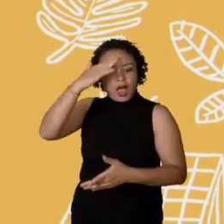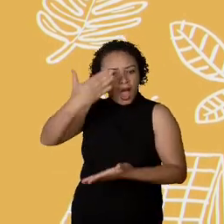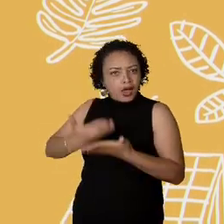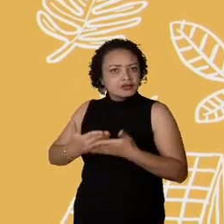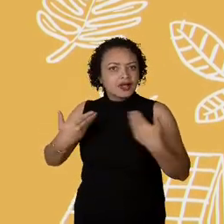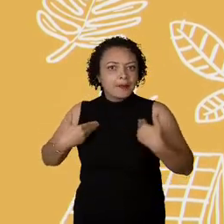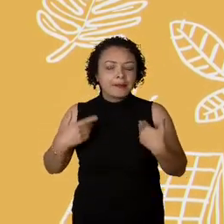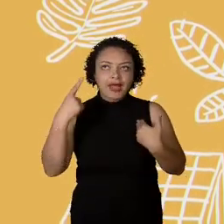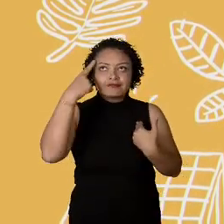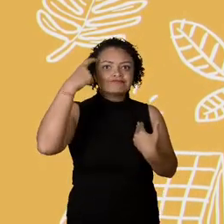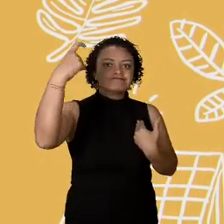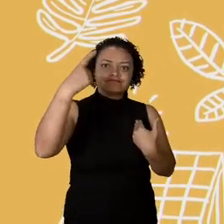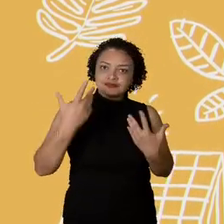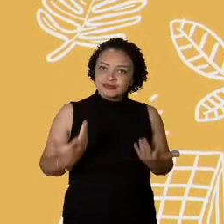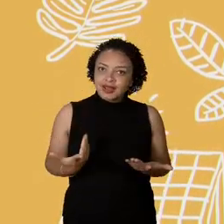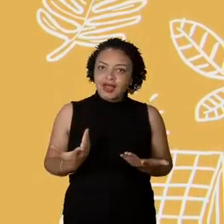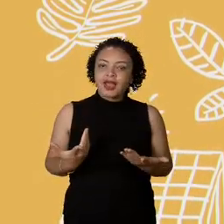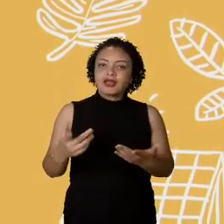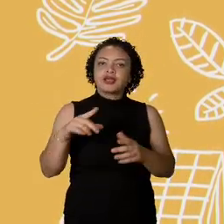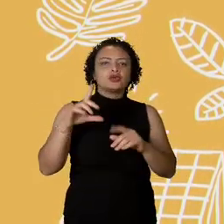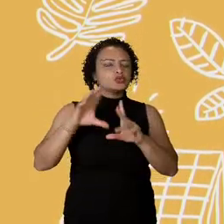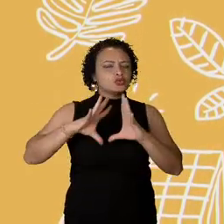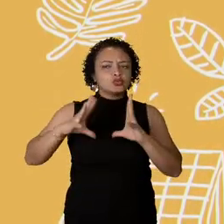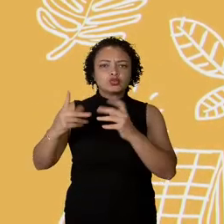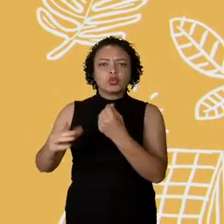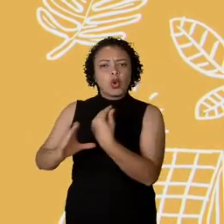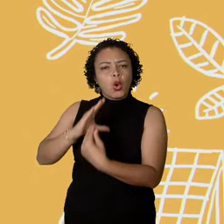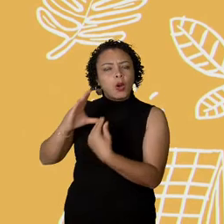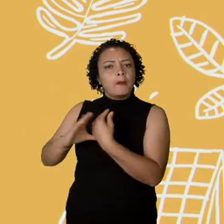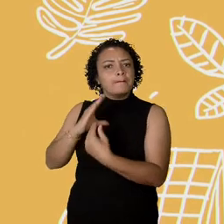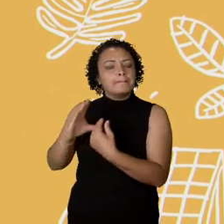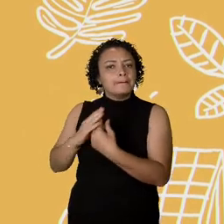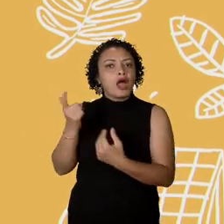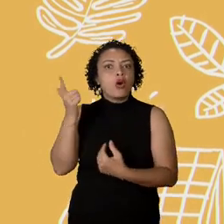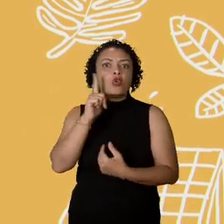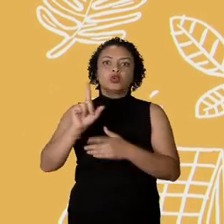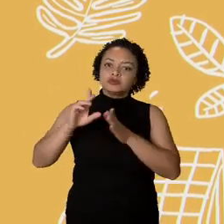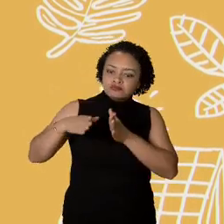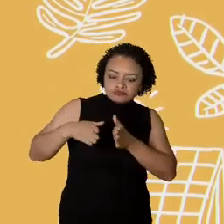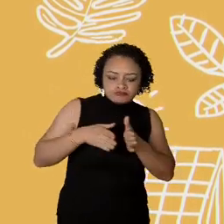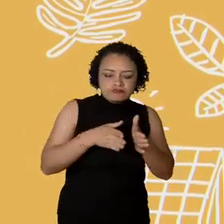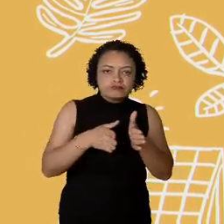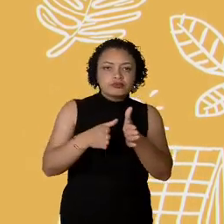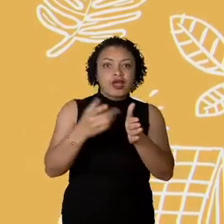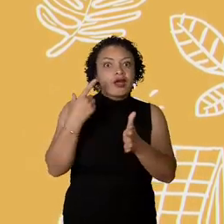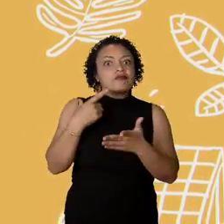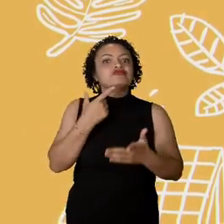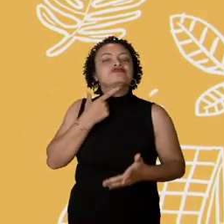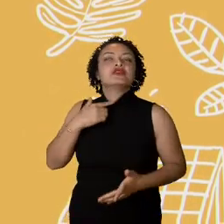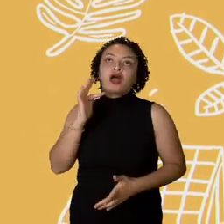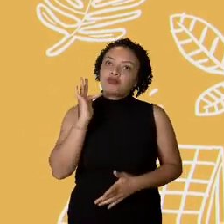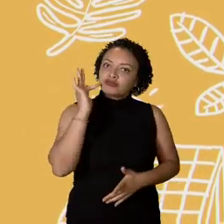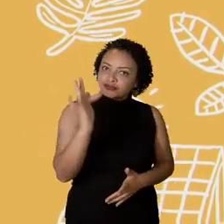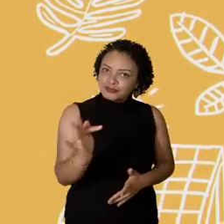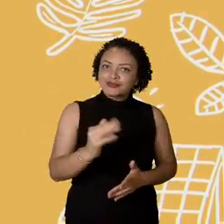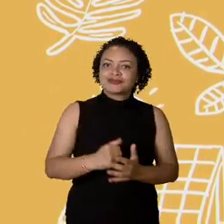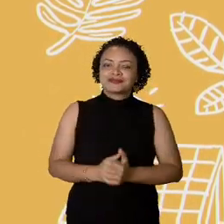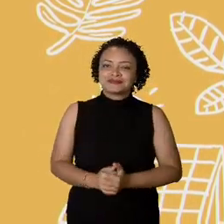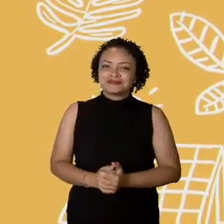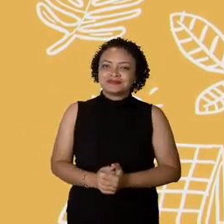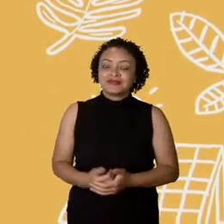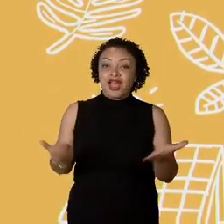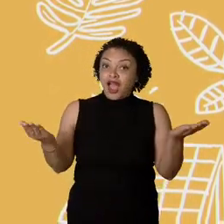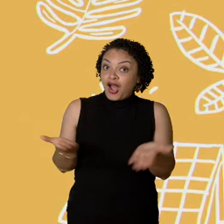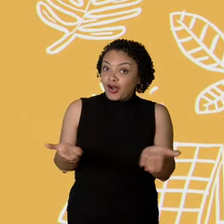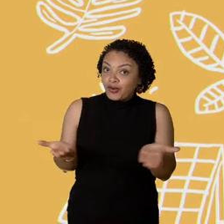sua ideia, né, todas as mentorias, todo o apoio, eu consegui ter um direcionamento do que eu queria para o meu futuro. Tanto que hoje